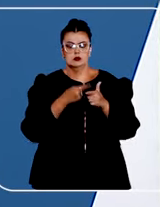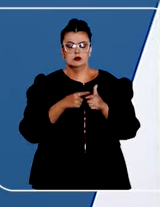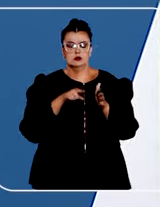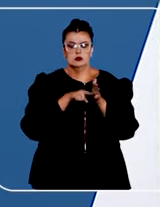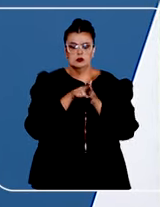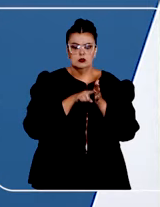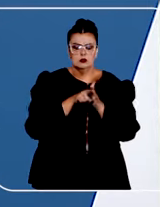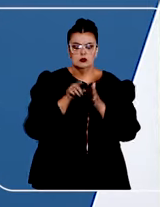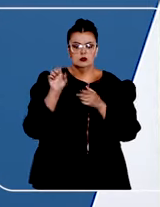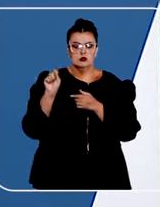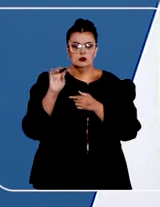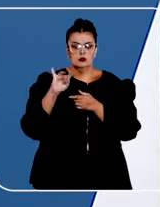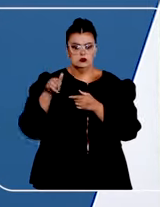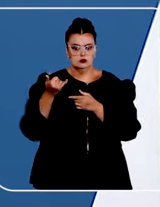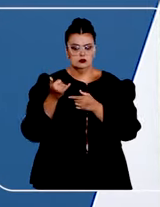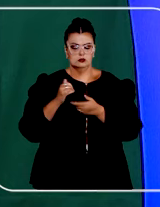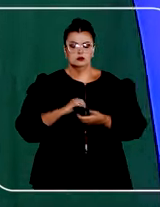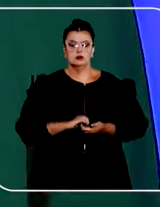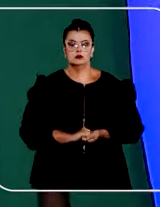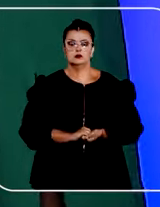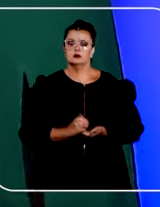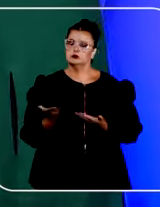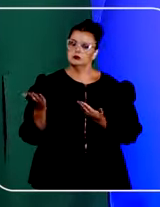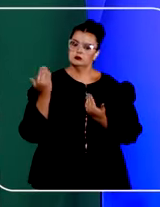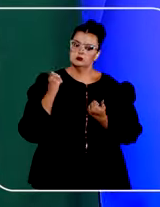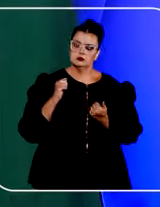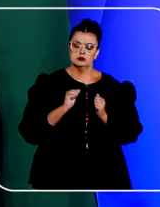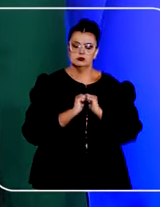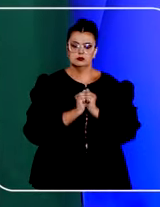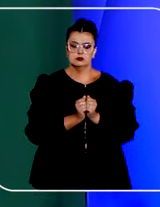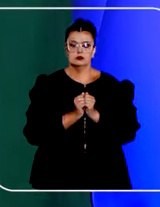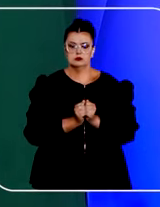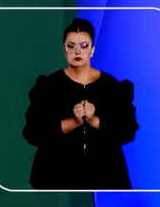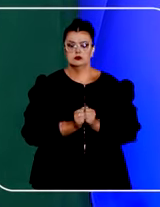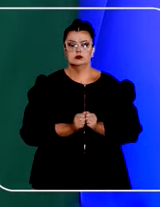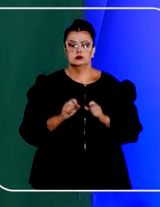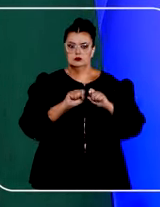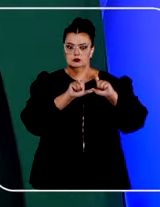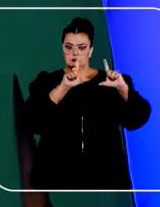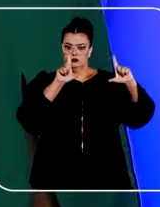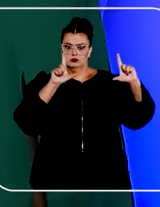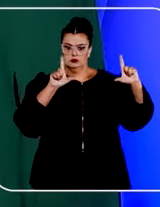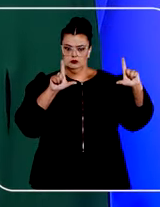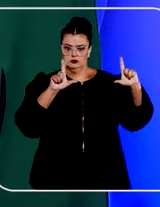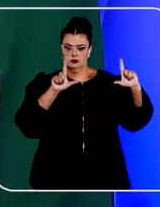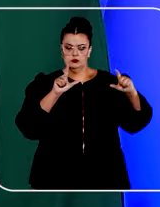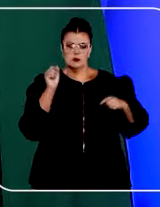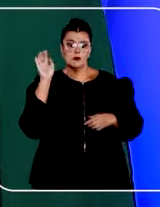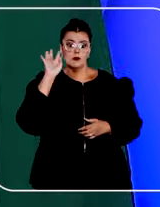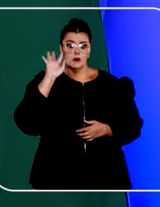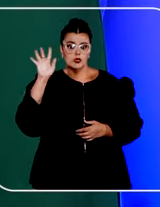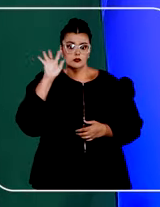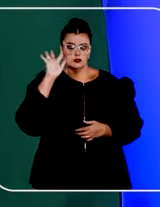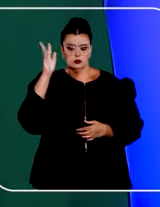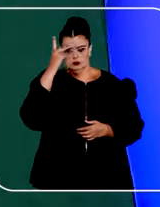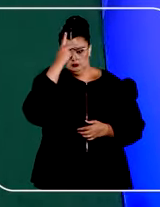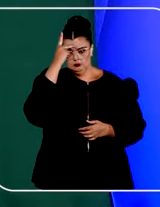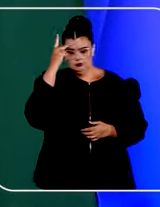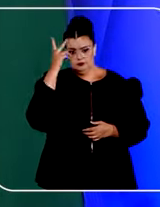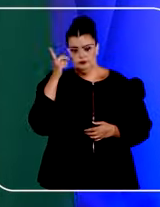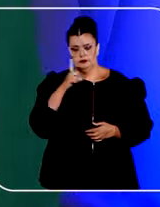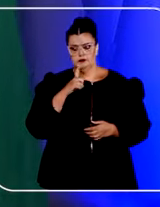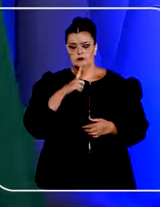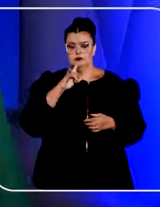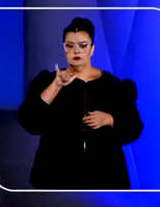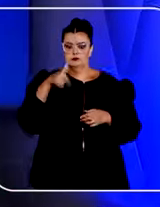analisados pelo STJ vem comigo então aqui no telão Imagine que uma determinada